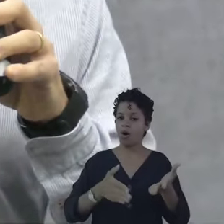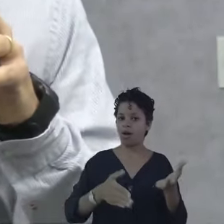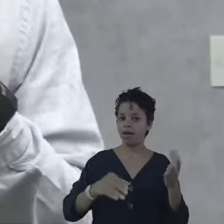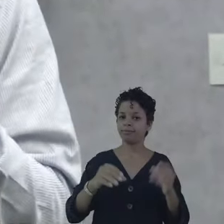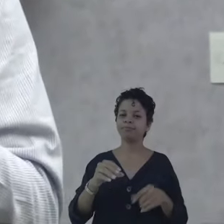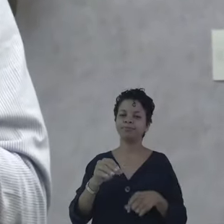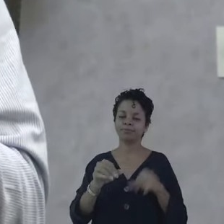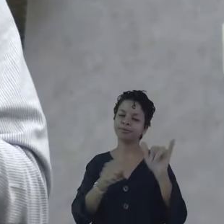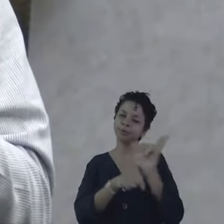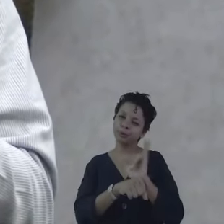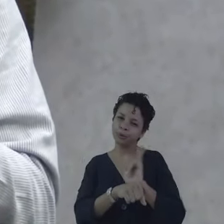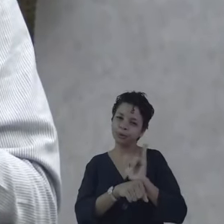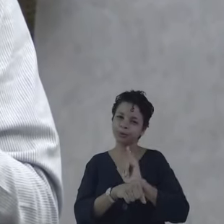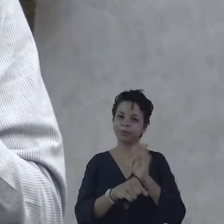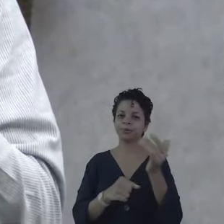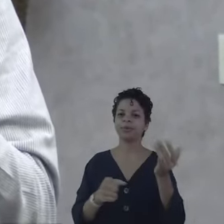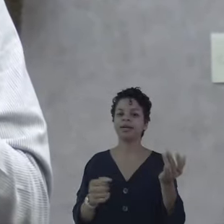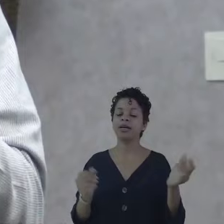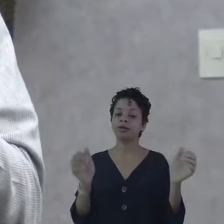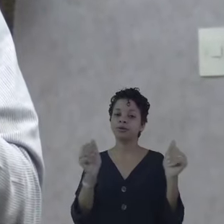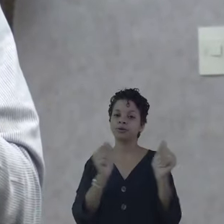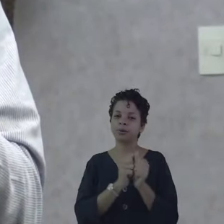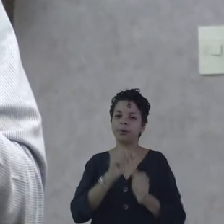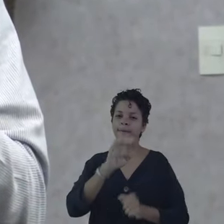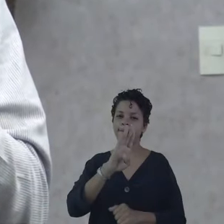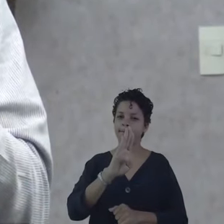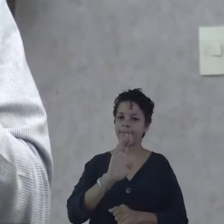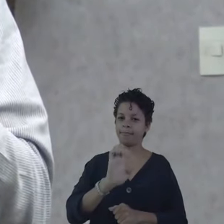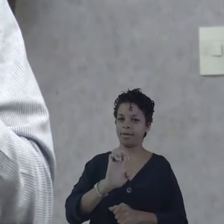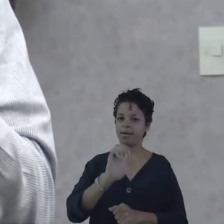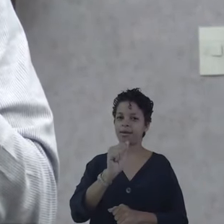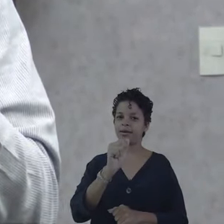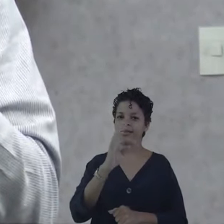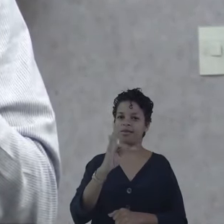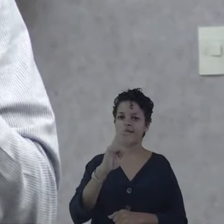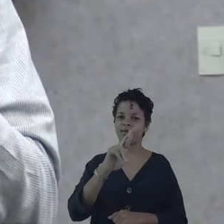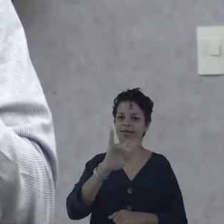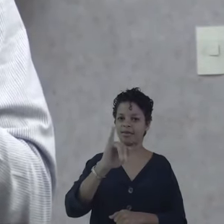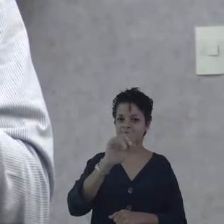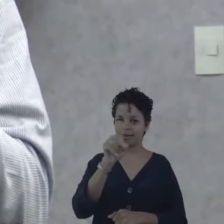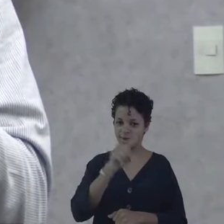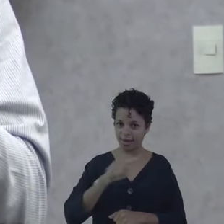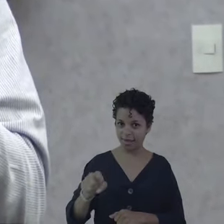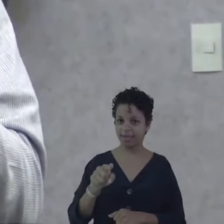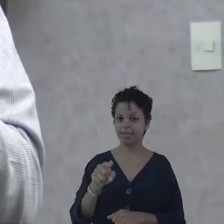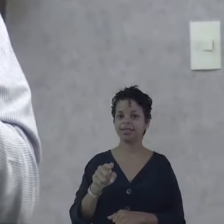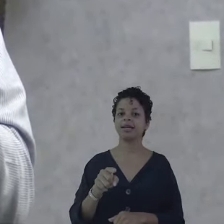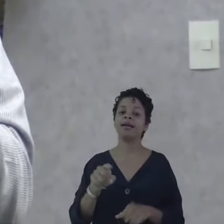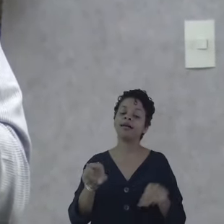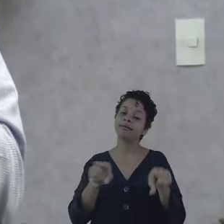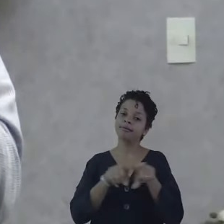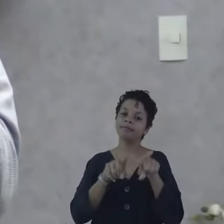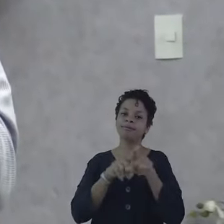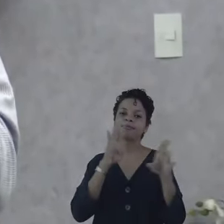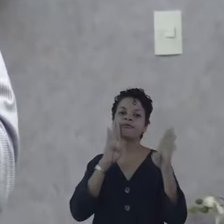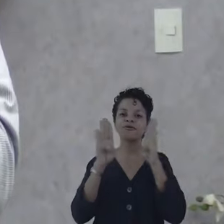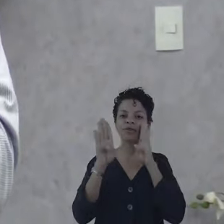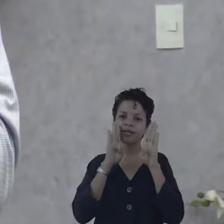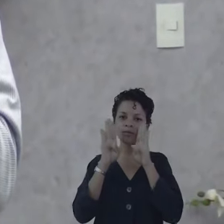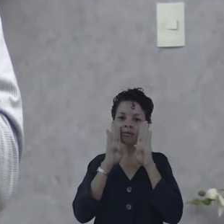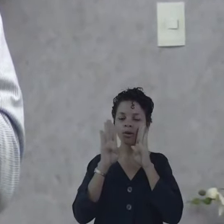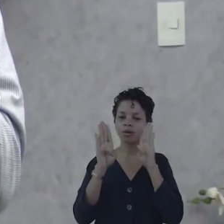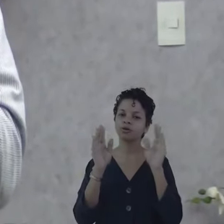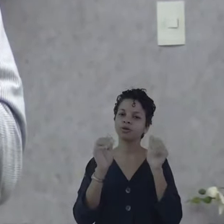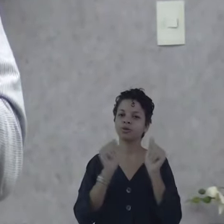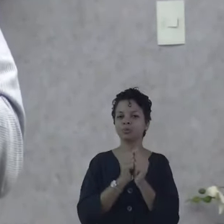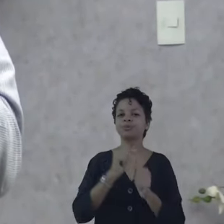no nosso canal no YouTube, com a Beatriz. Ela é a nossa representante ali do terceiro ato. E no Facebook, nós estamos com o